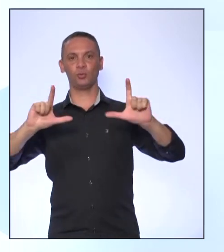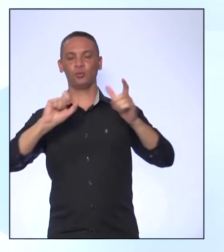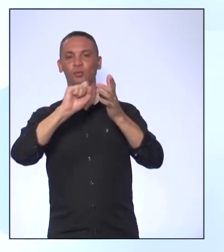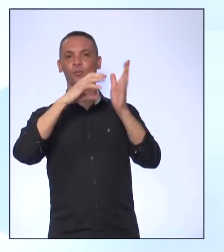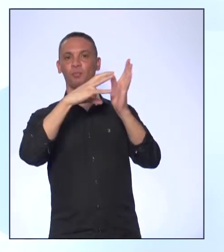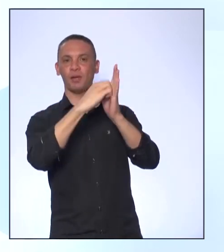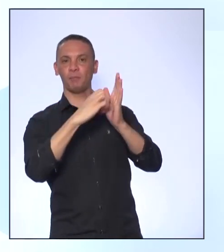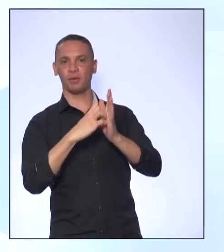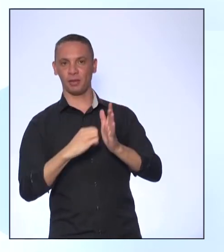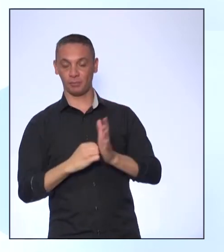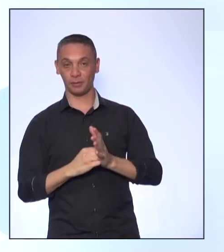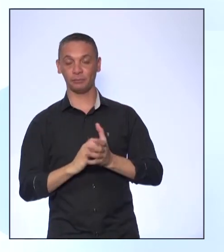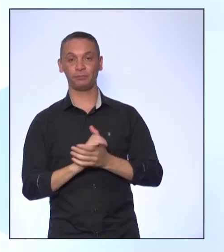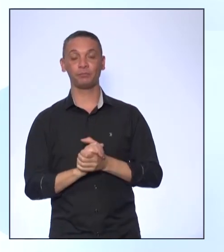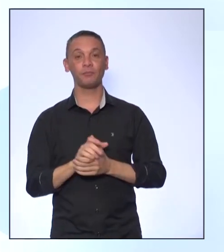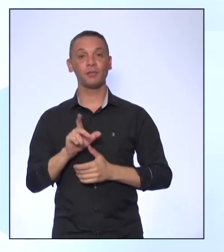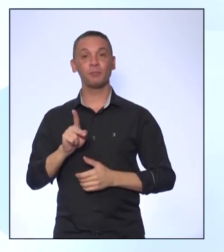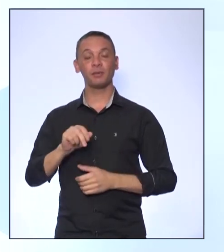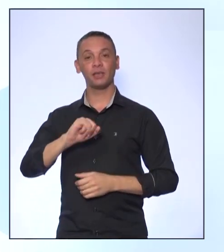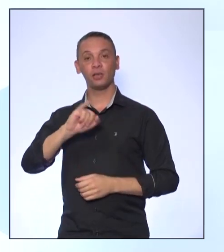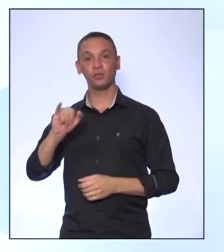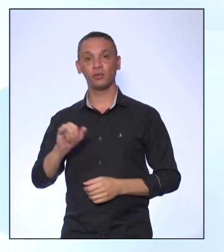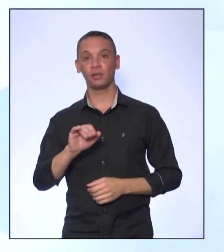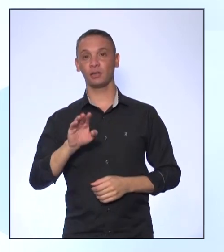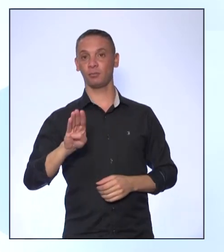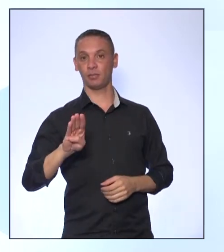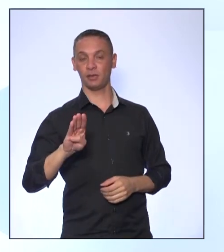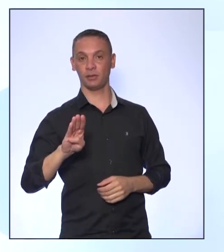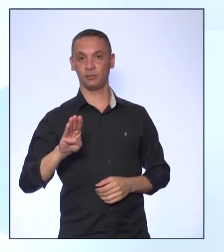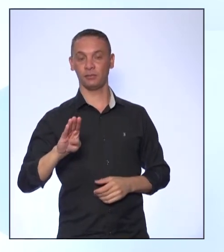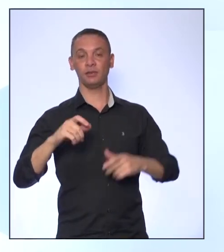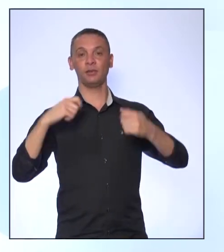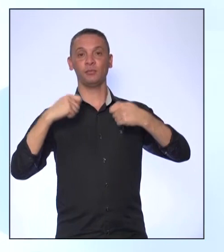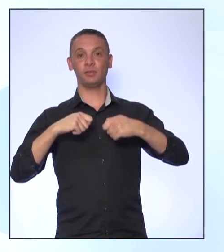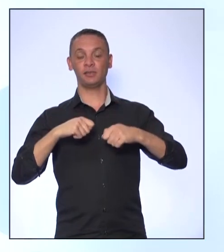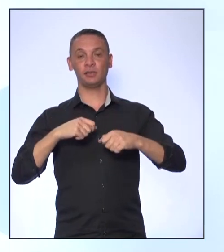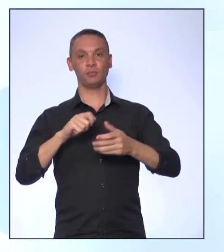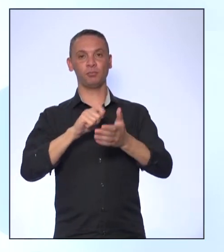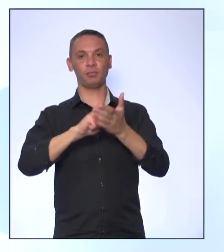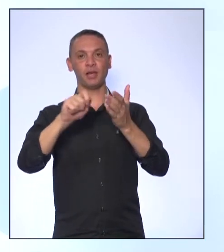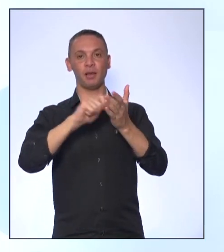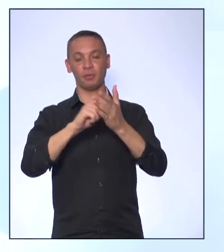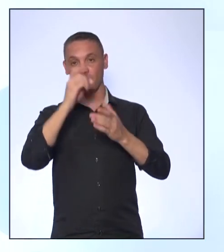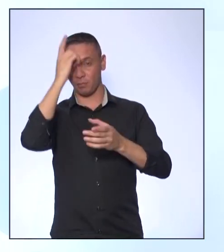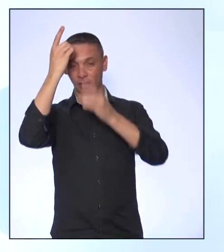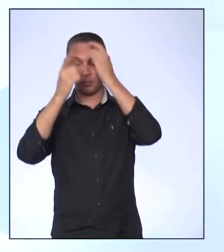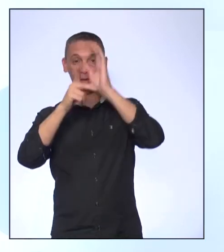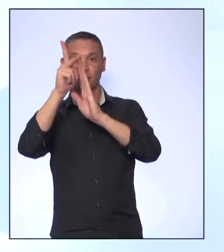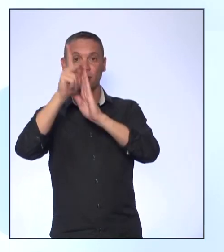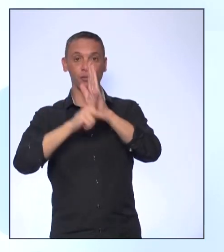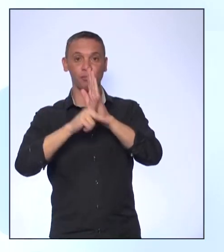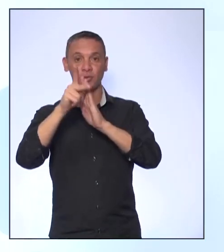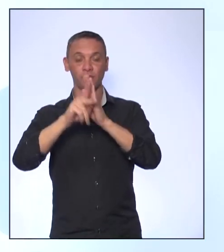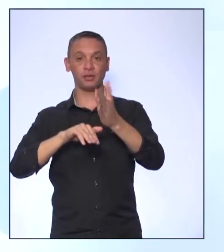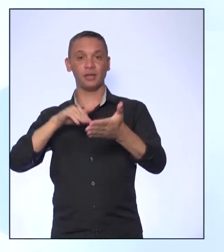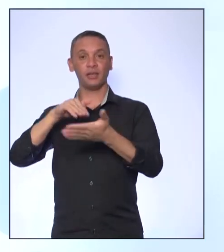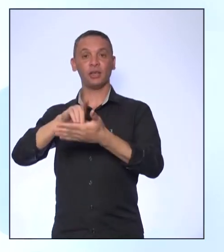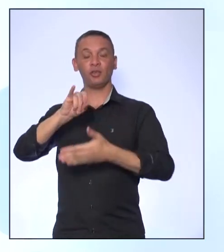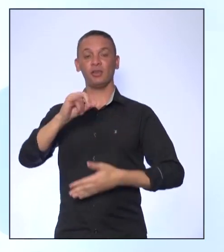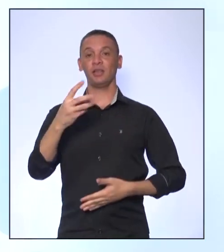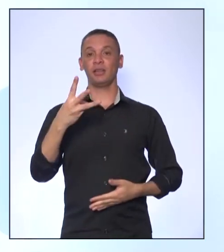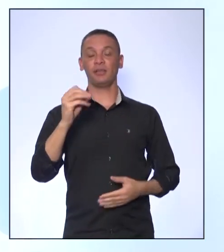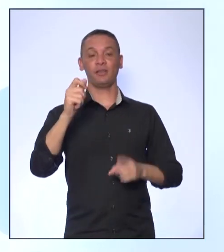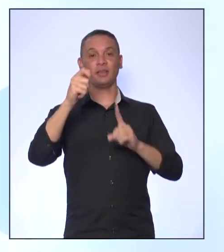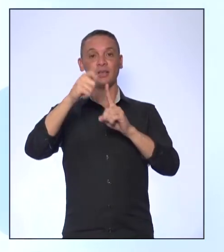dados. Lembrando que o PJB é necessário escrever um projeto. Porém, como nós temos até o dia 30 de junho,